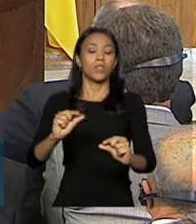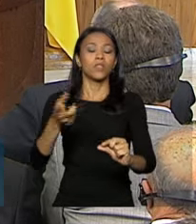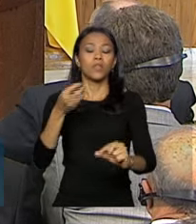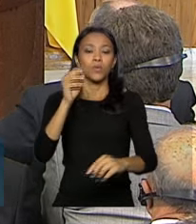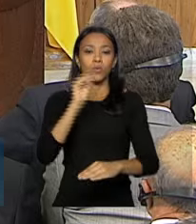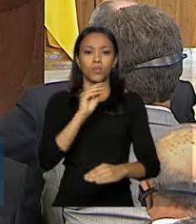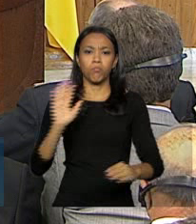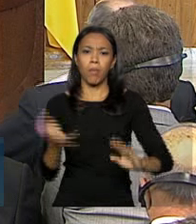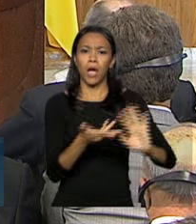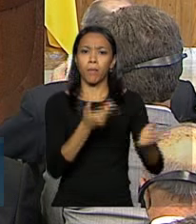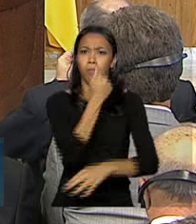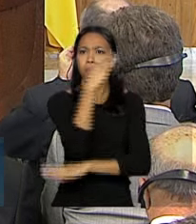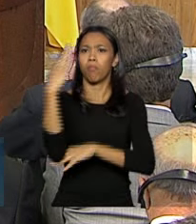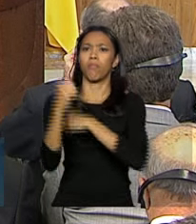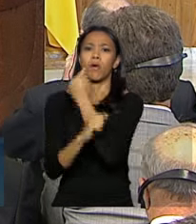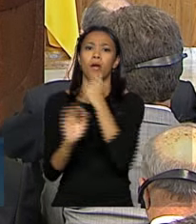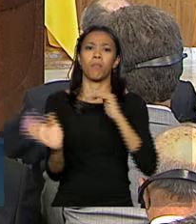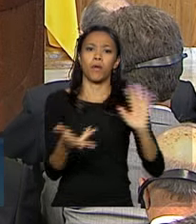ilegal.